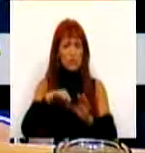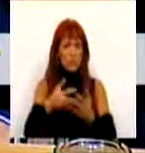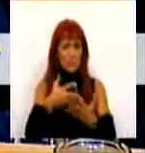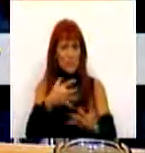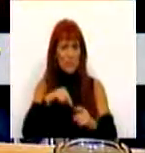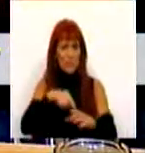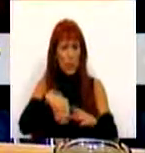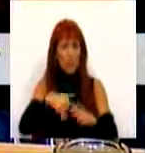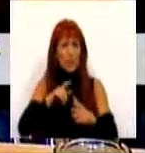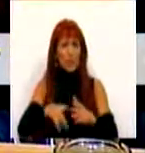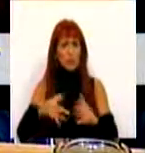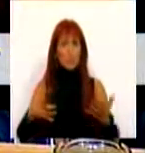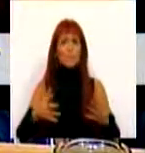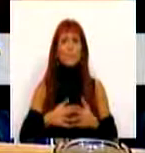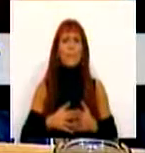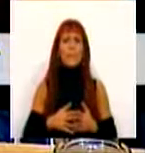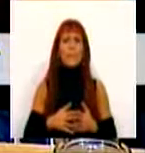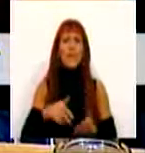Destaque-se neste contexto